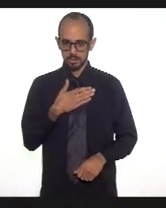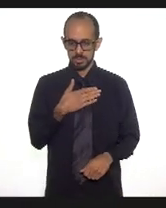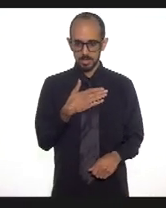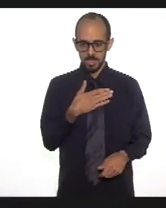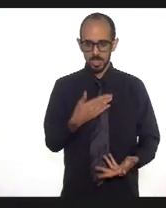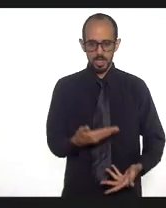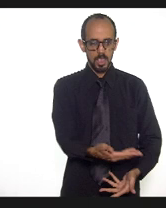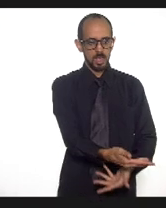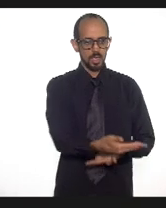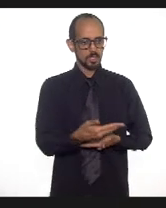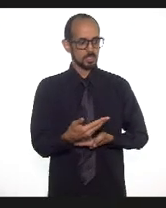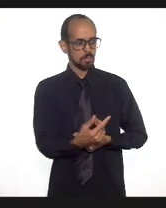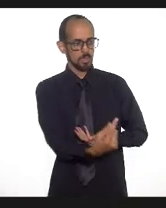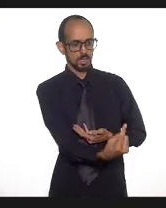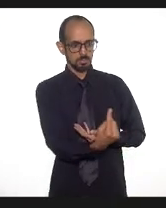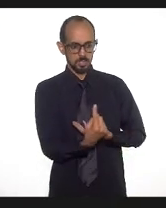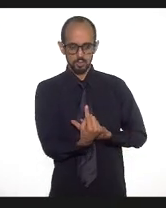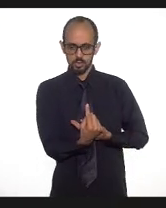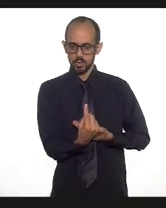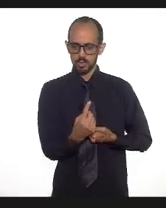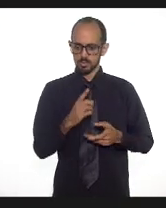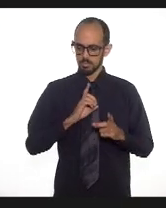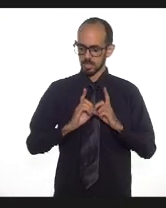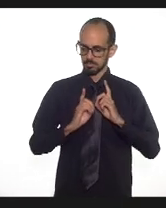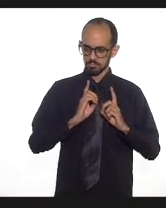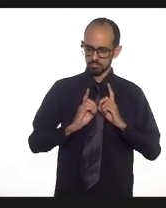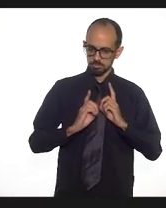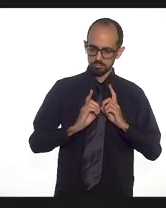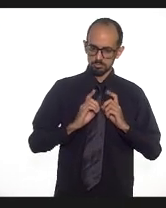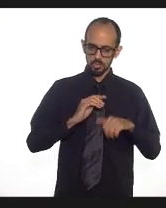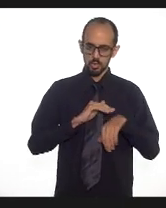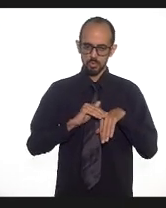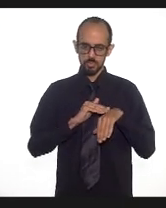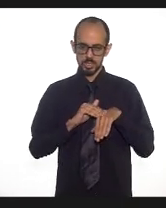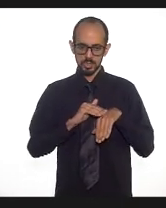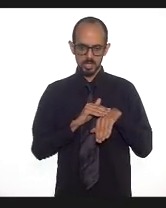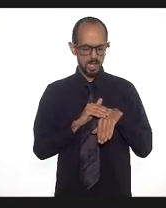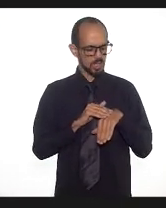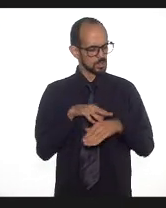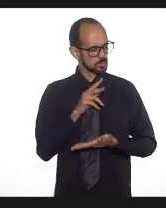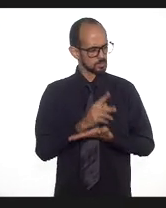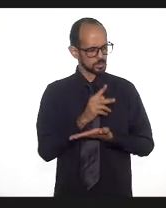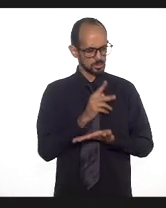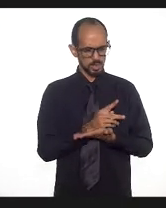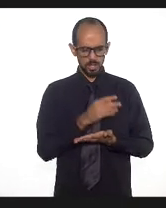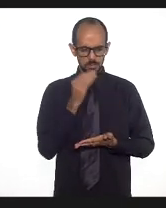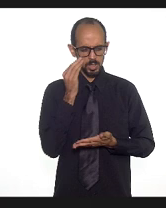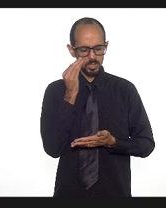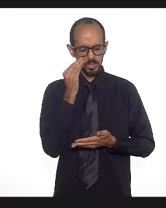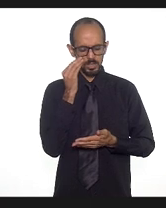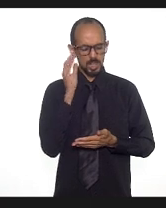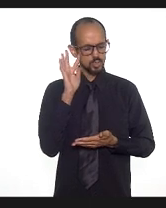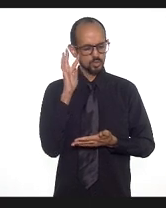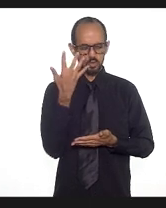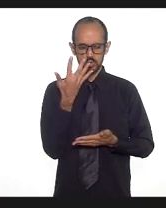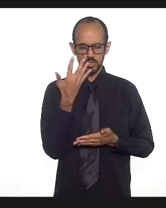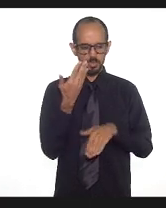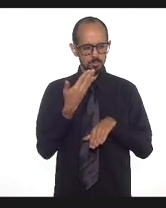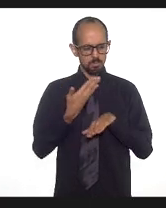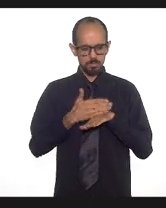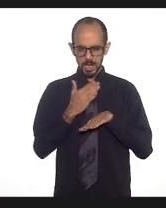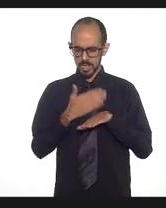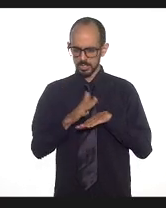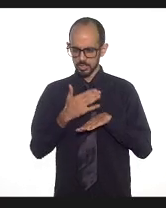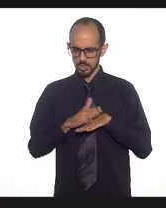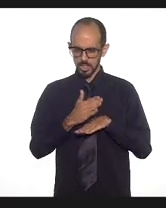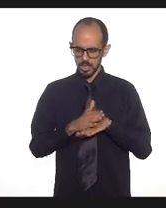as pessoas para um debate, para sempre em busca de soluções práticas e equilibradas, né?